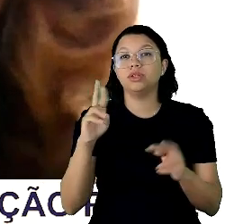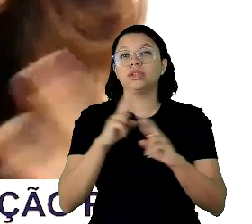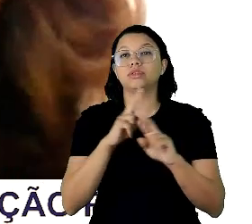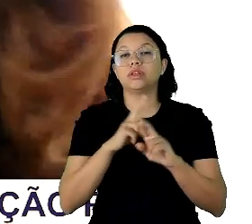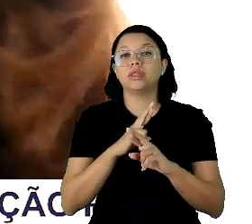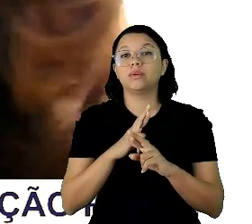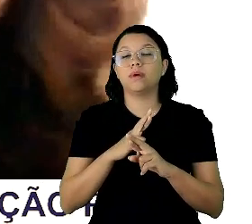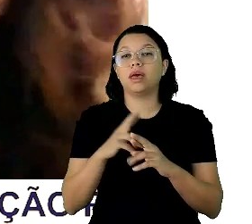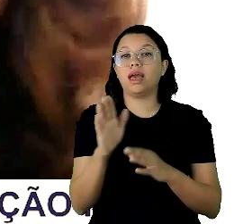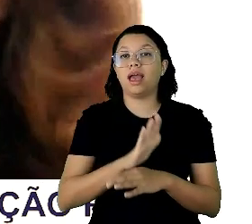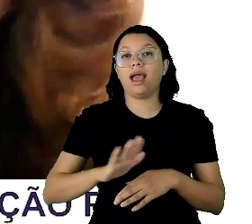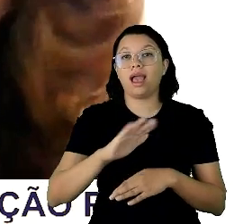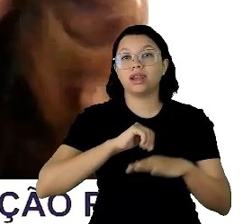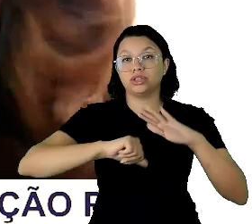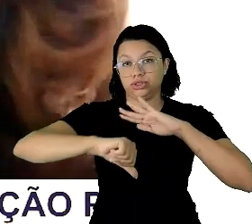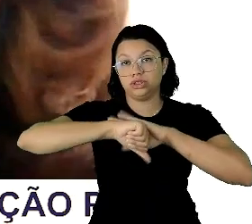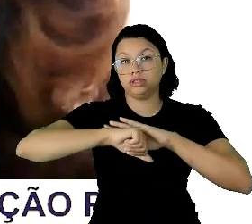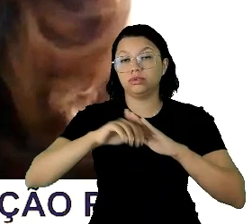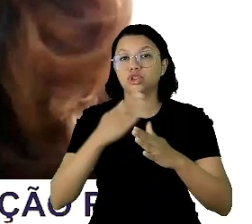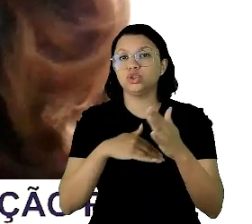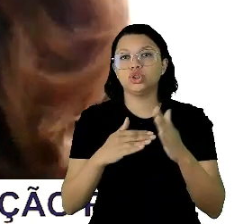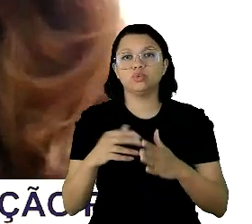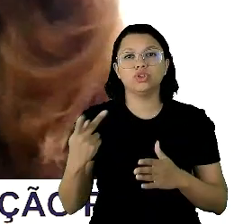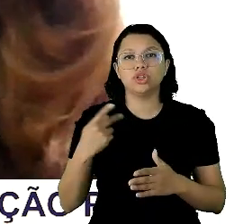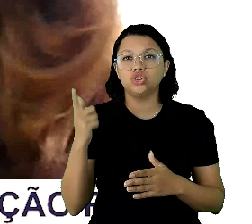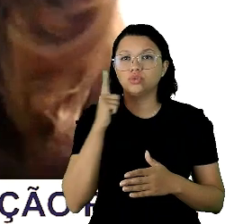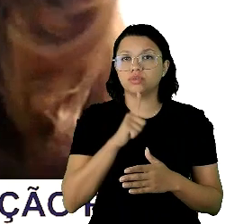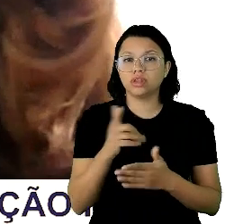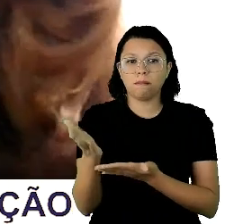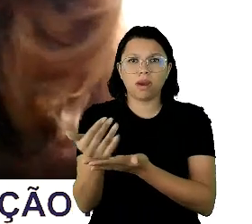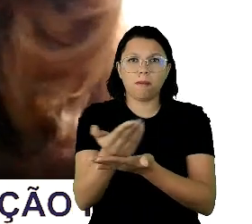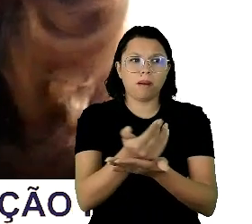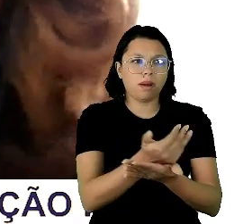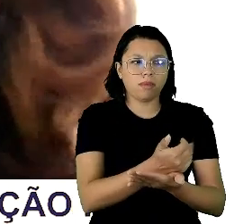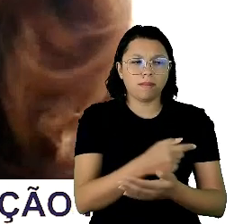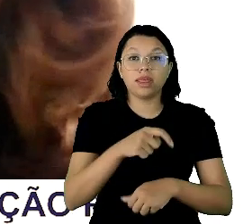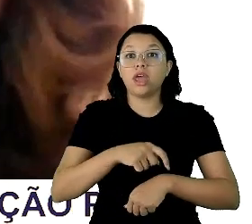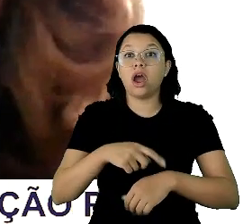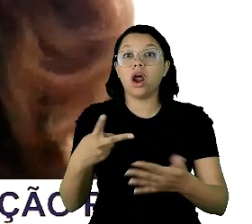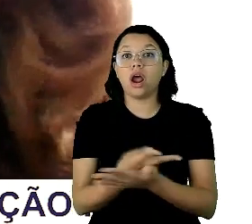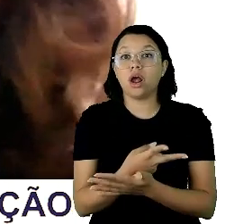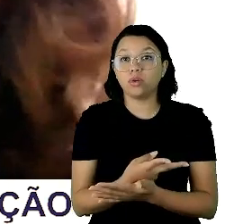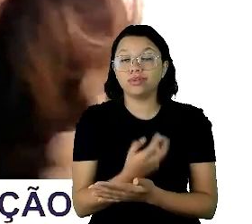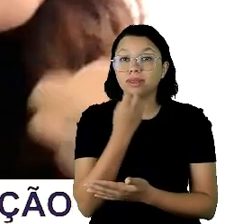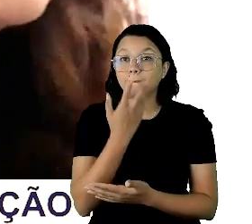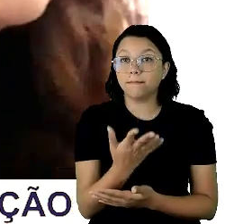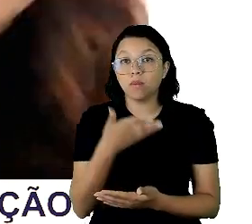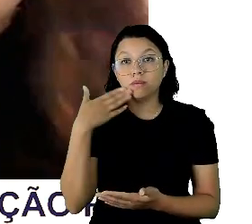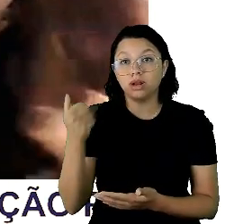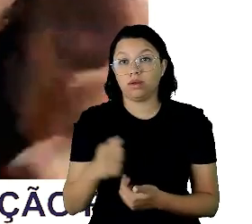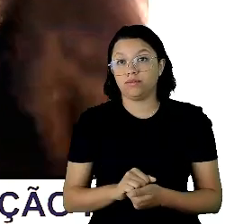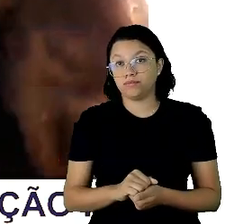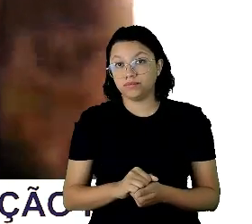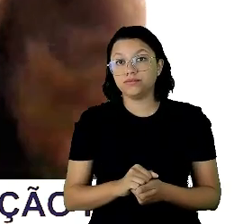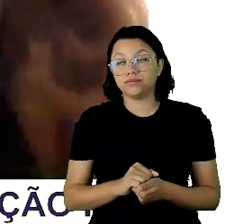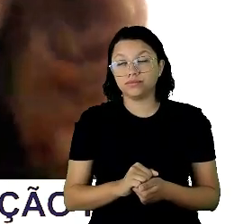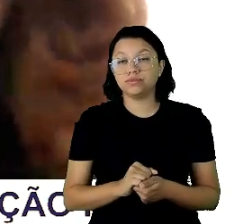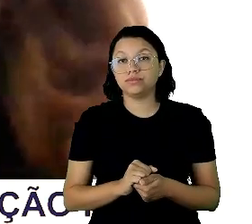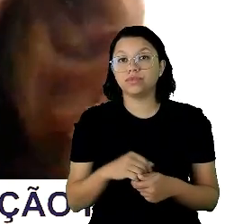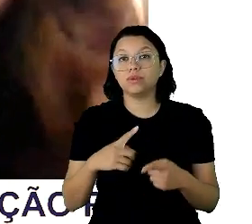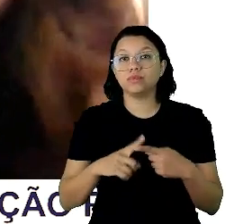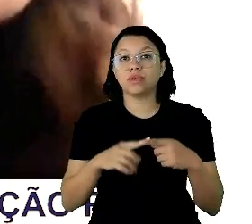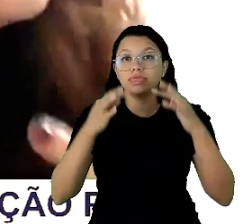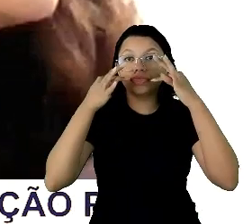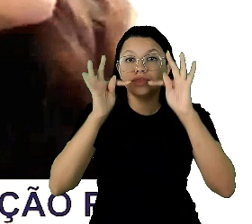toda aquela prova que a gente puder coletar no calor dos acontecimentos, ela é melhor. Porque tudo, testemunha, não sei o que, tudo perde muito